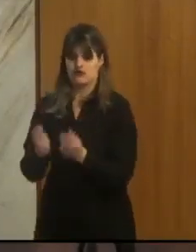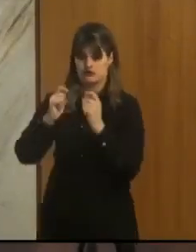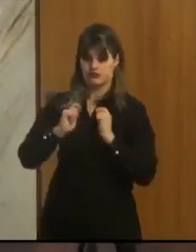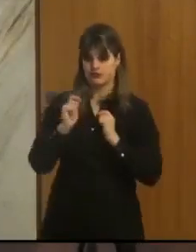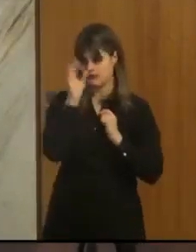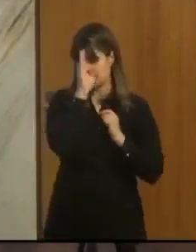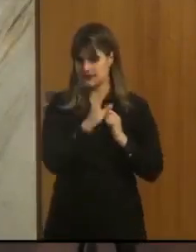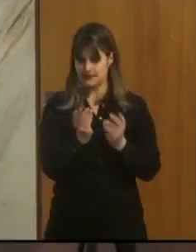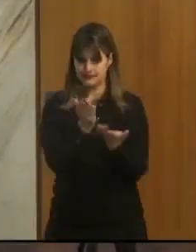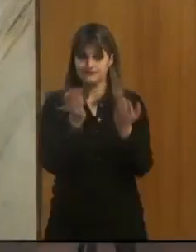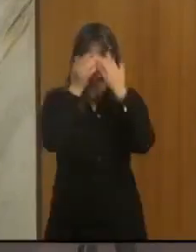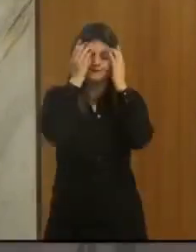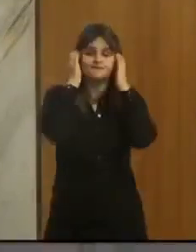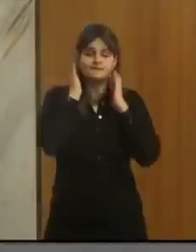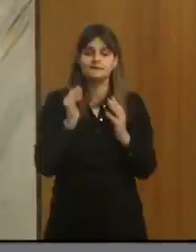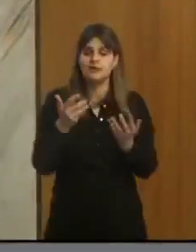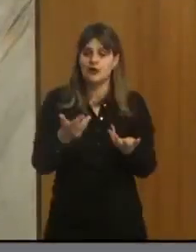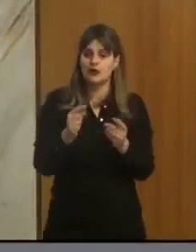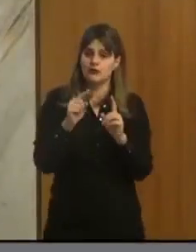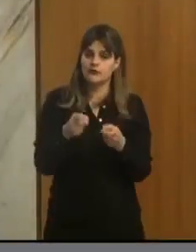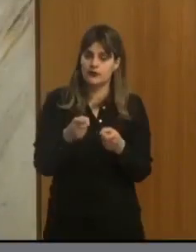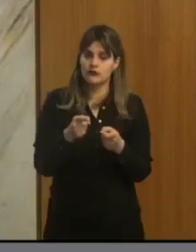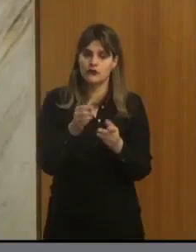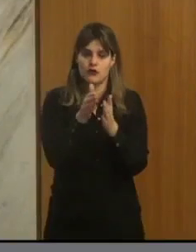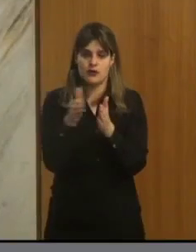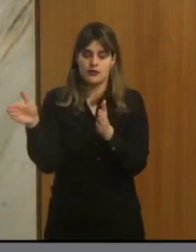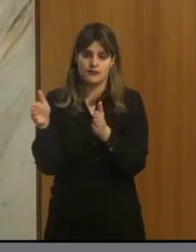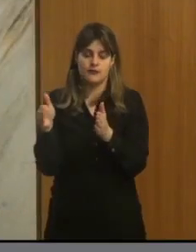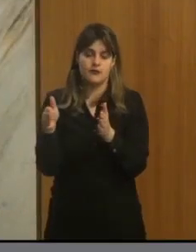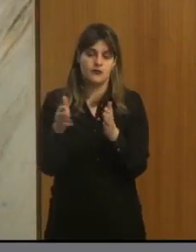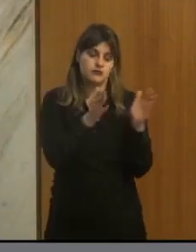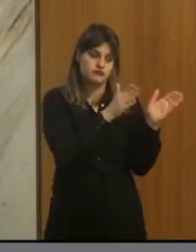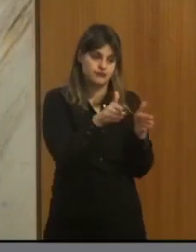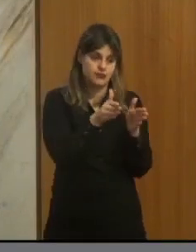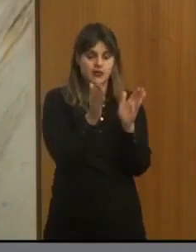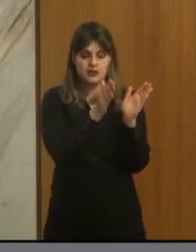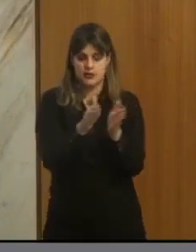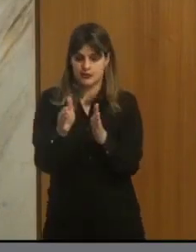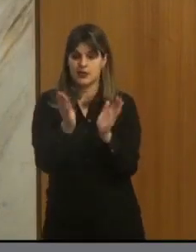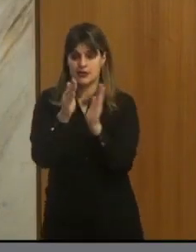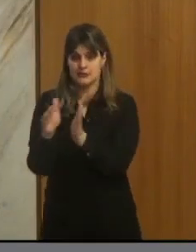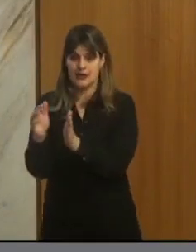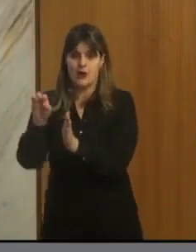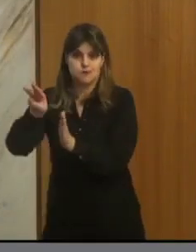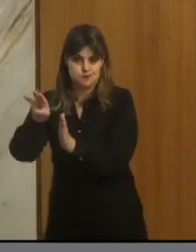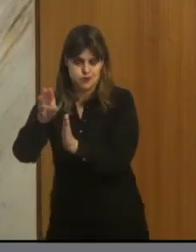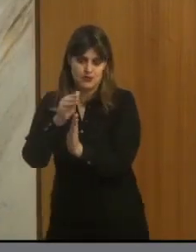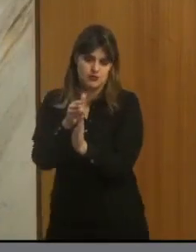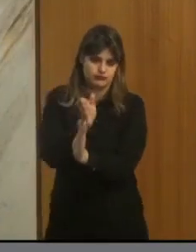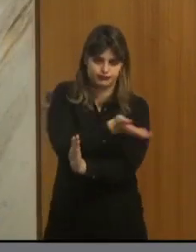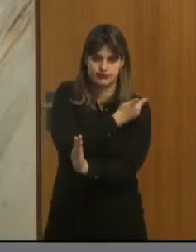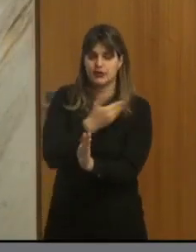E agora começamos naquela parte, a segunda parte, o terceiro momento desta exposição, que é o